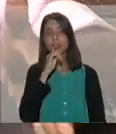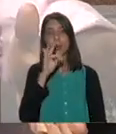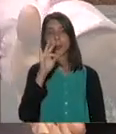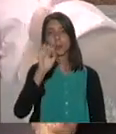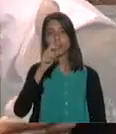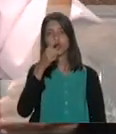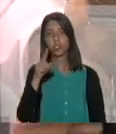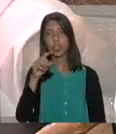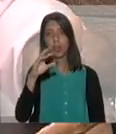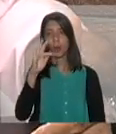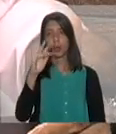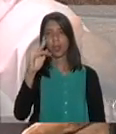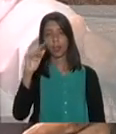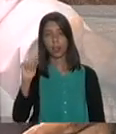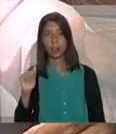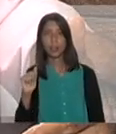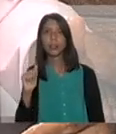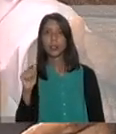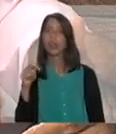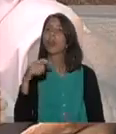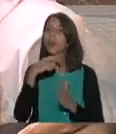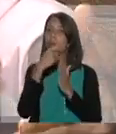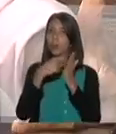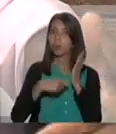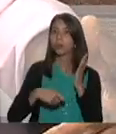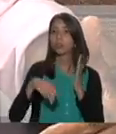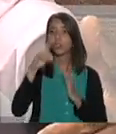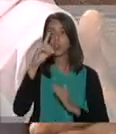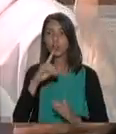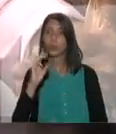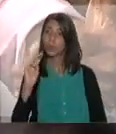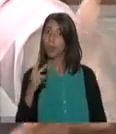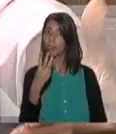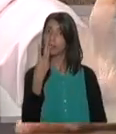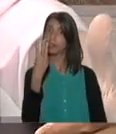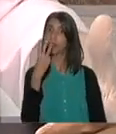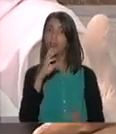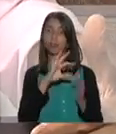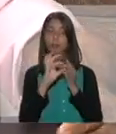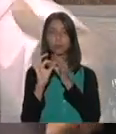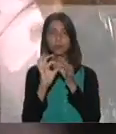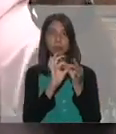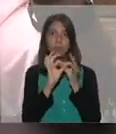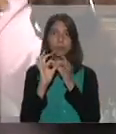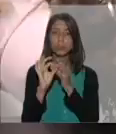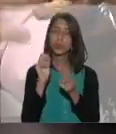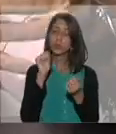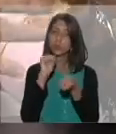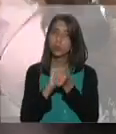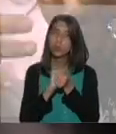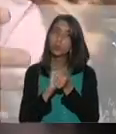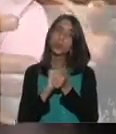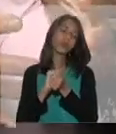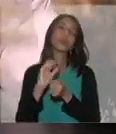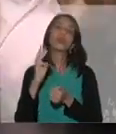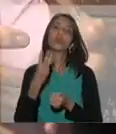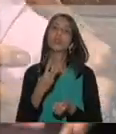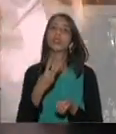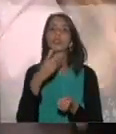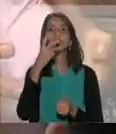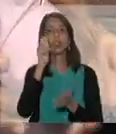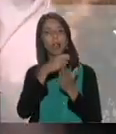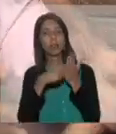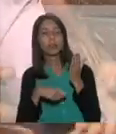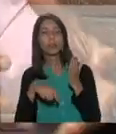ali um triunvirato. Benedito Rui Barbosa, Luiz Fernando de Carvalho e eu. Nós formamos um triunvirato, onde nós, em conjunto, nós três,